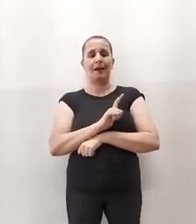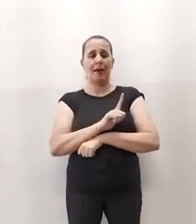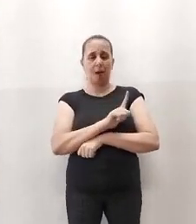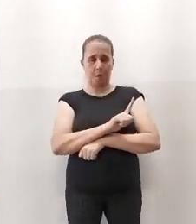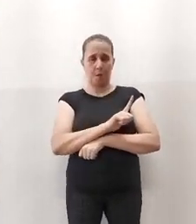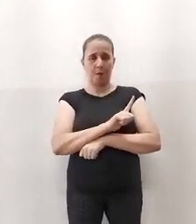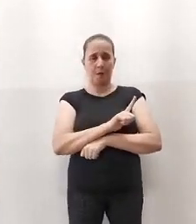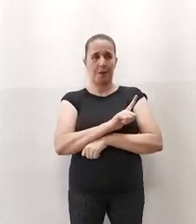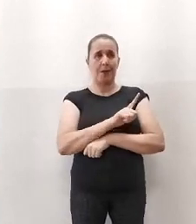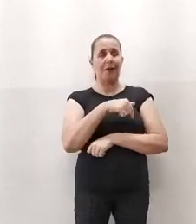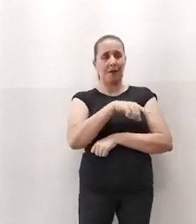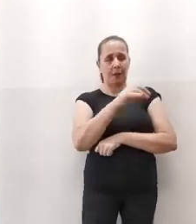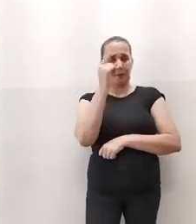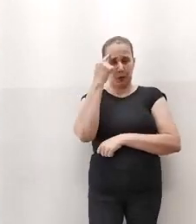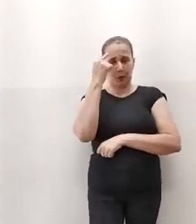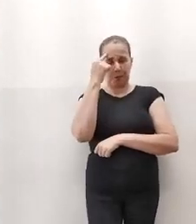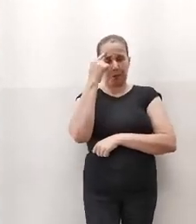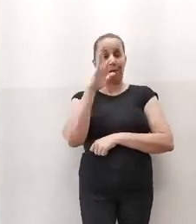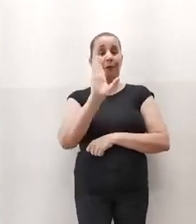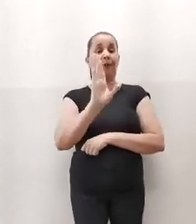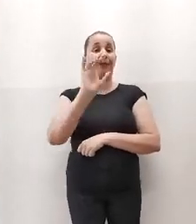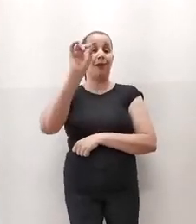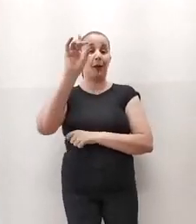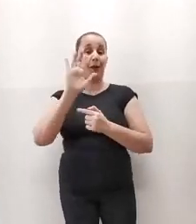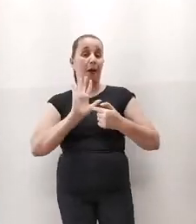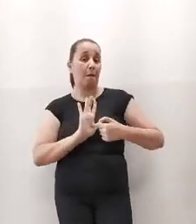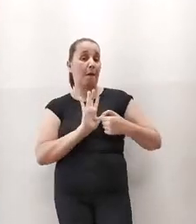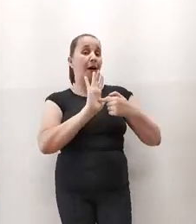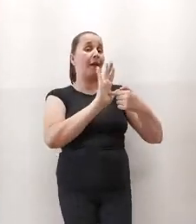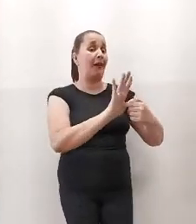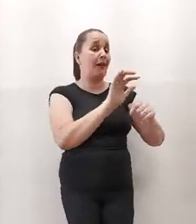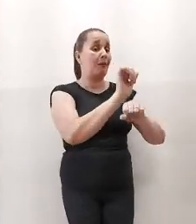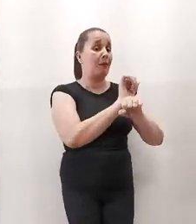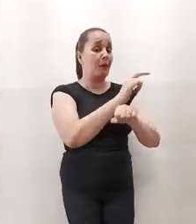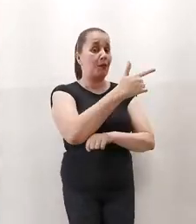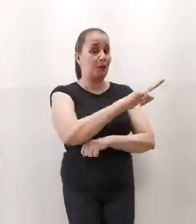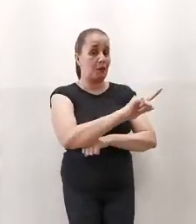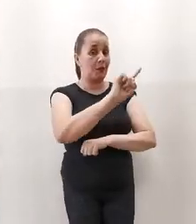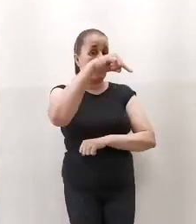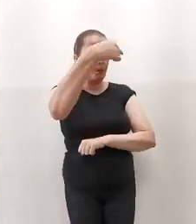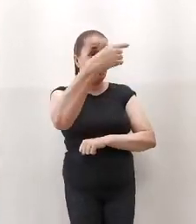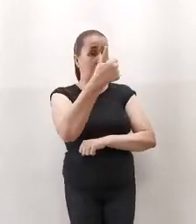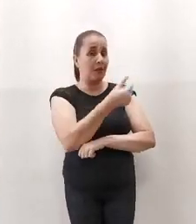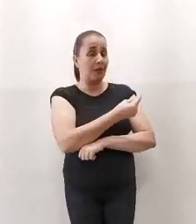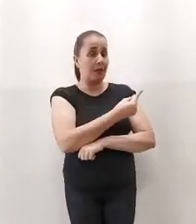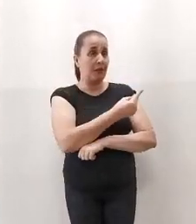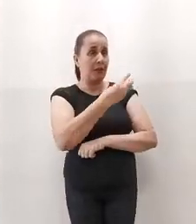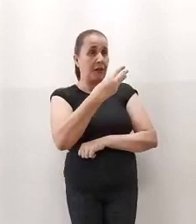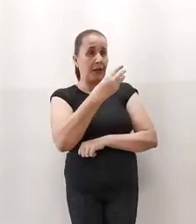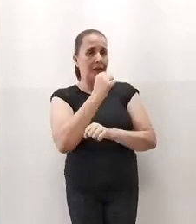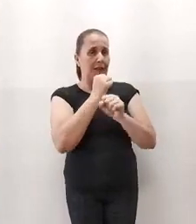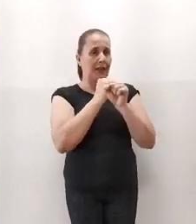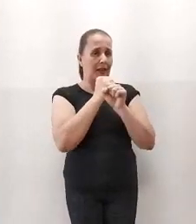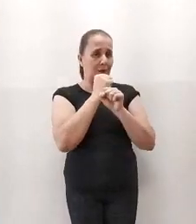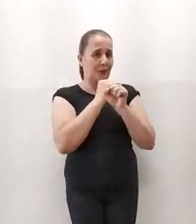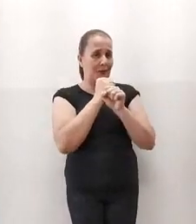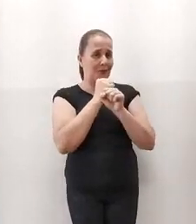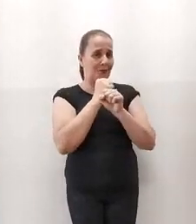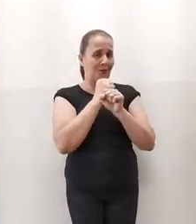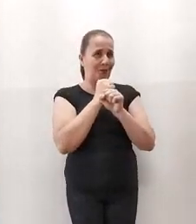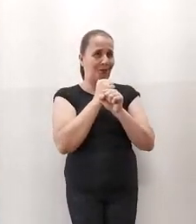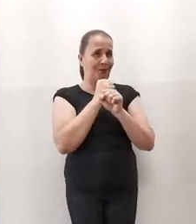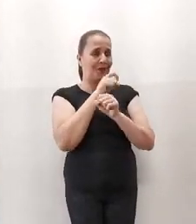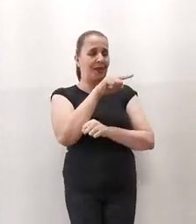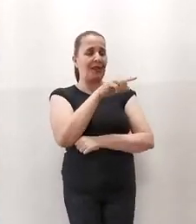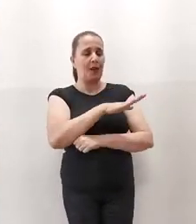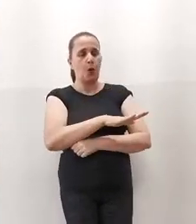já imaginou? Deus volta a aparecer para Abraão depois de 13 anos. 13 anos!